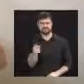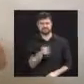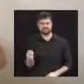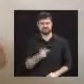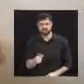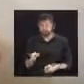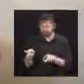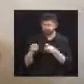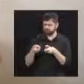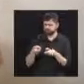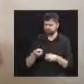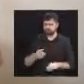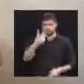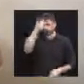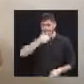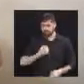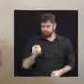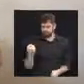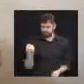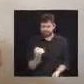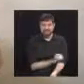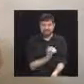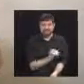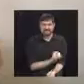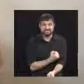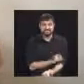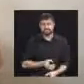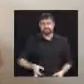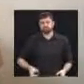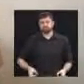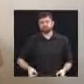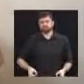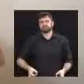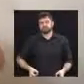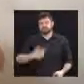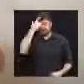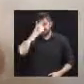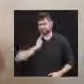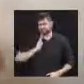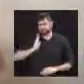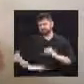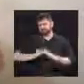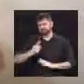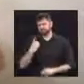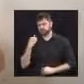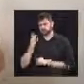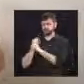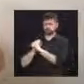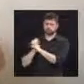coisa interessante. Você fica viciado em meditar e você não para mais. Eu medito há mais de 18 anos e não